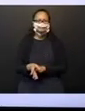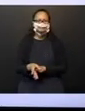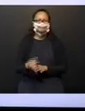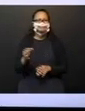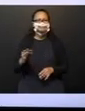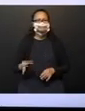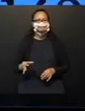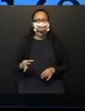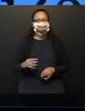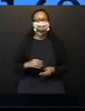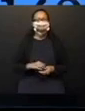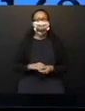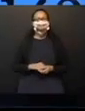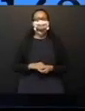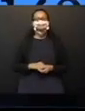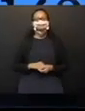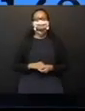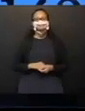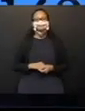né?